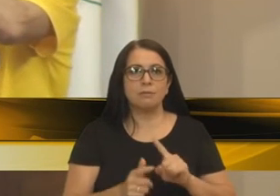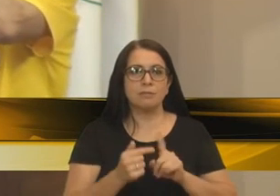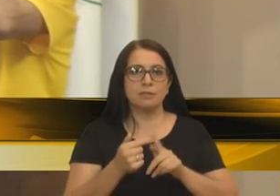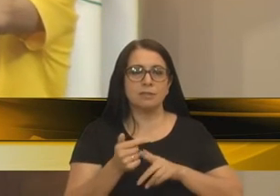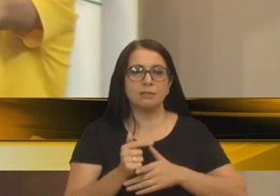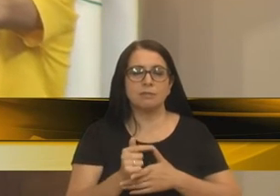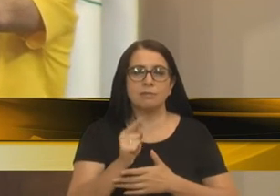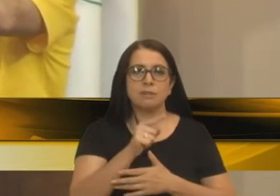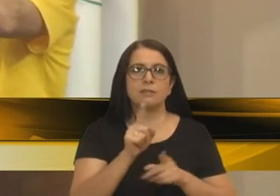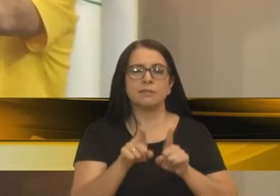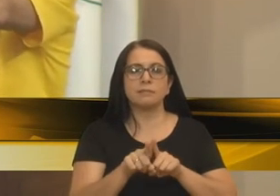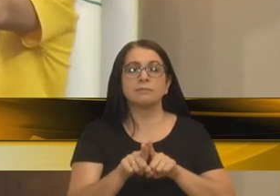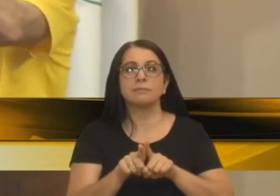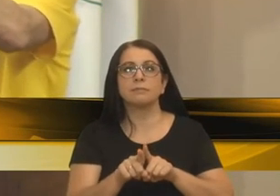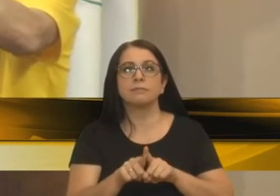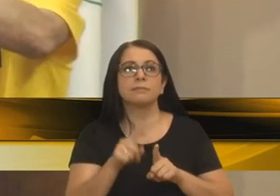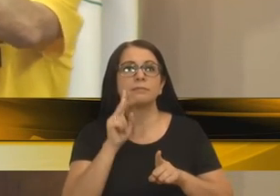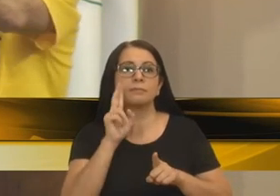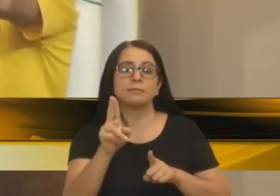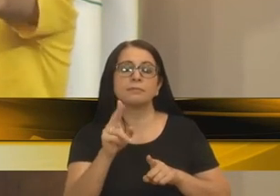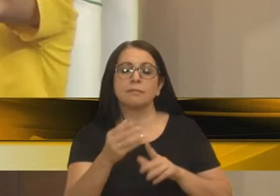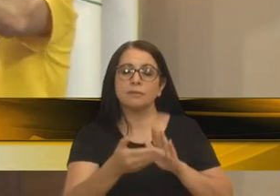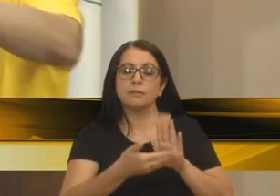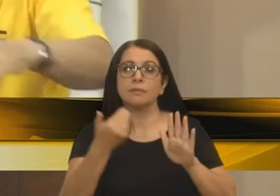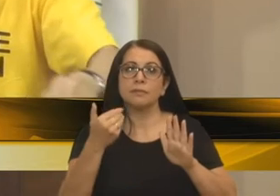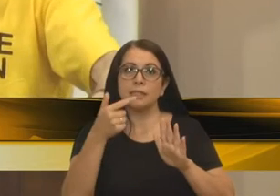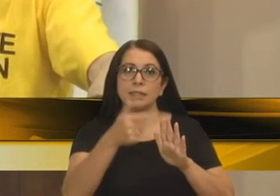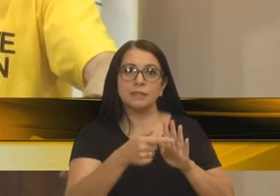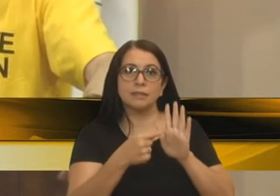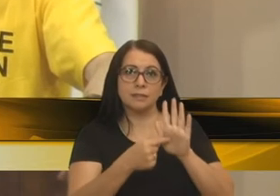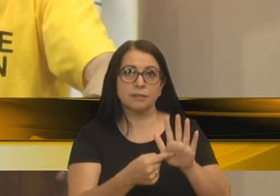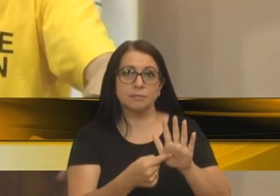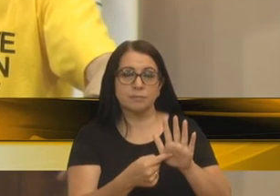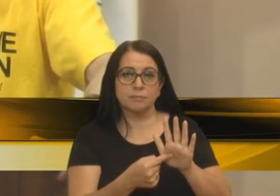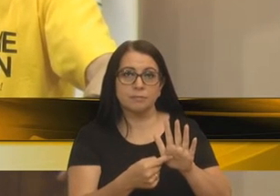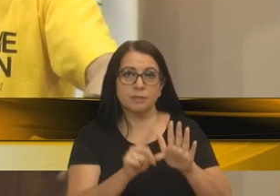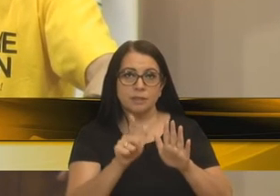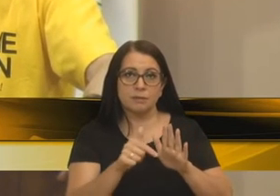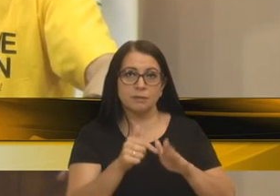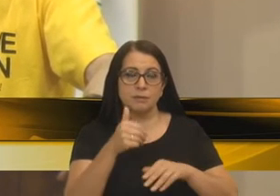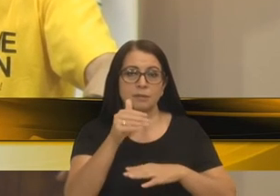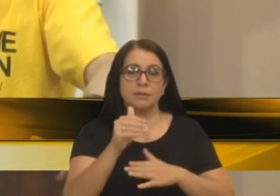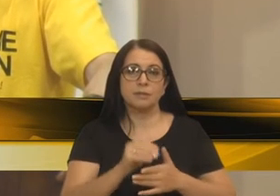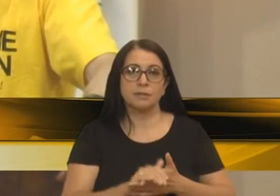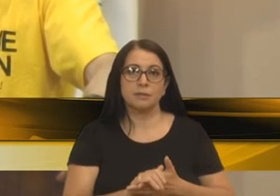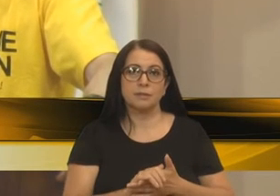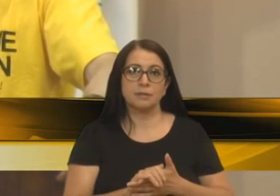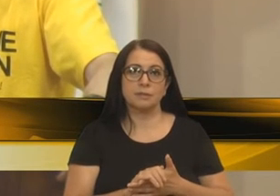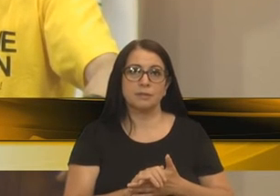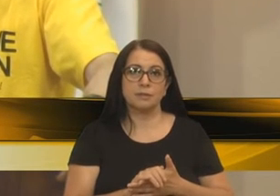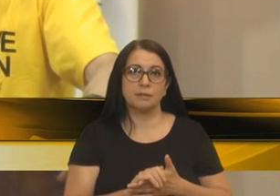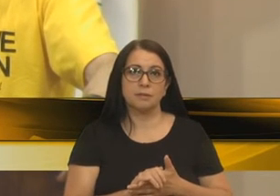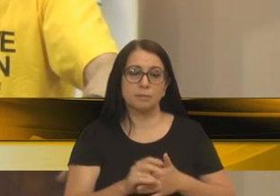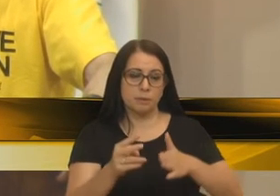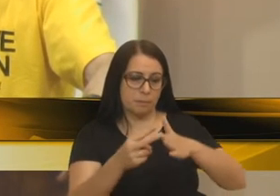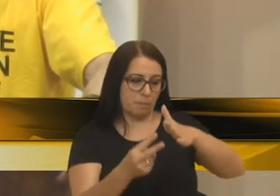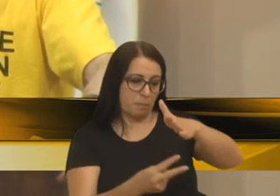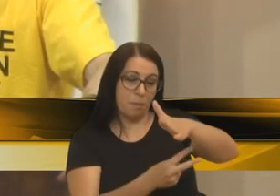se a prefeitura tiver fôlego, também desapropriar mais uma ali, logo na passagem por baixo do